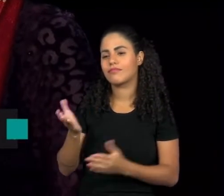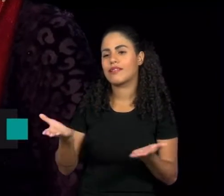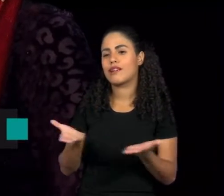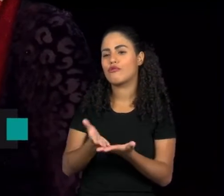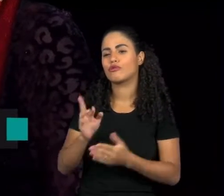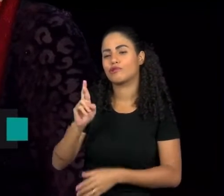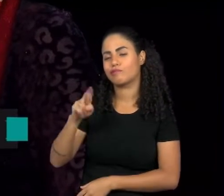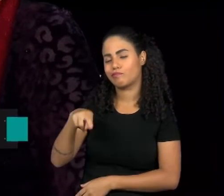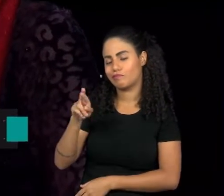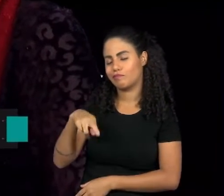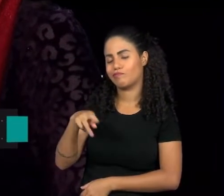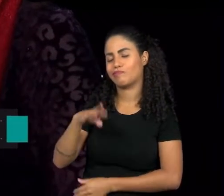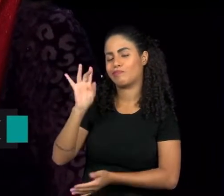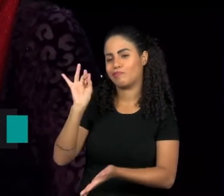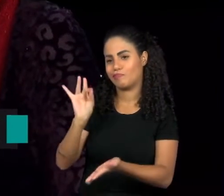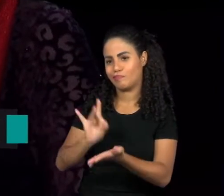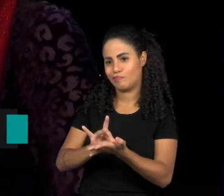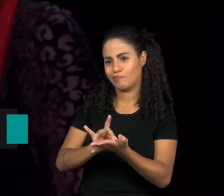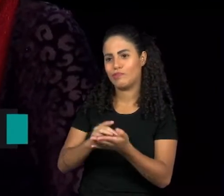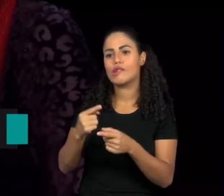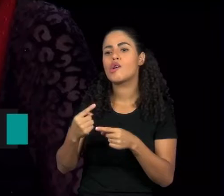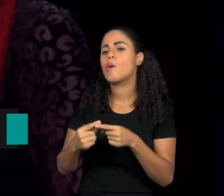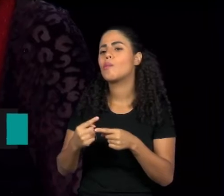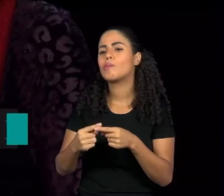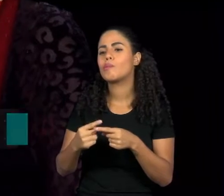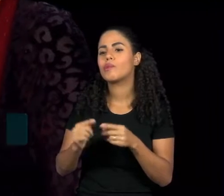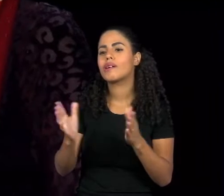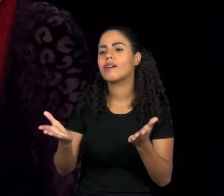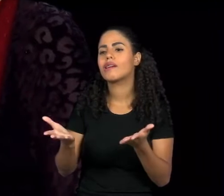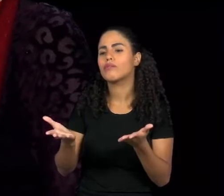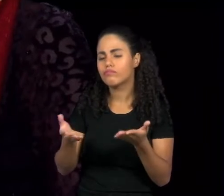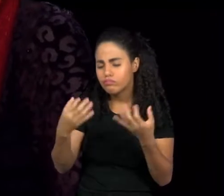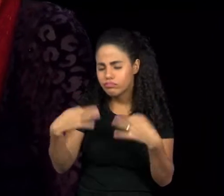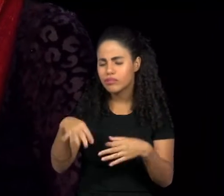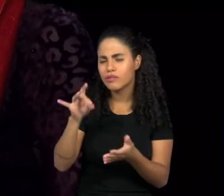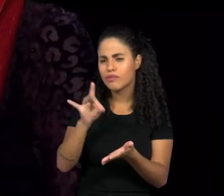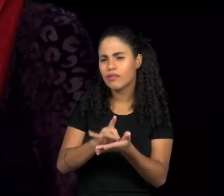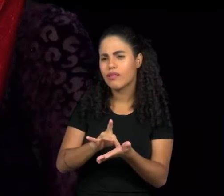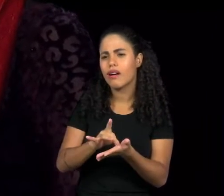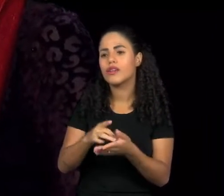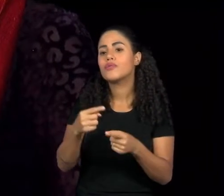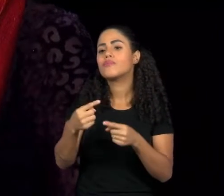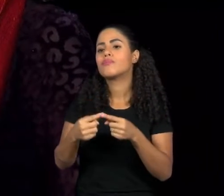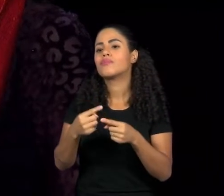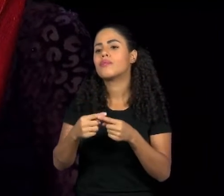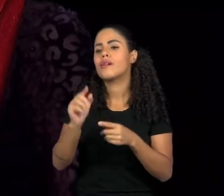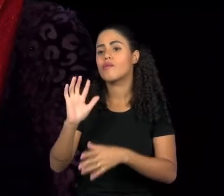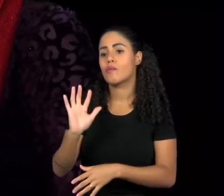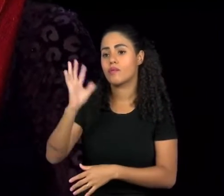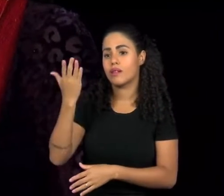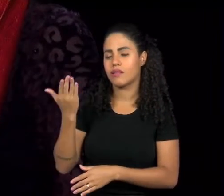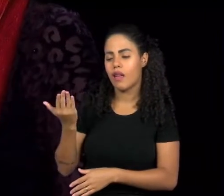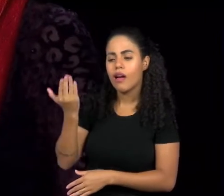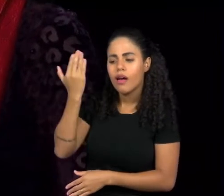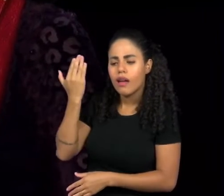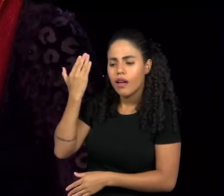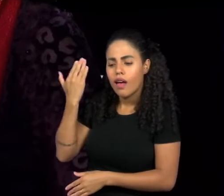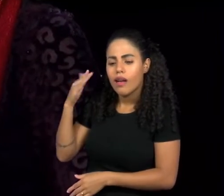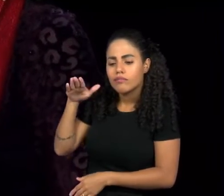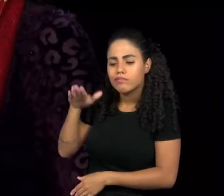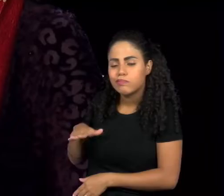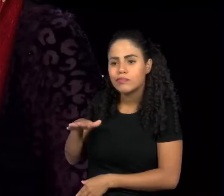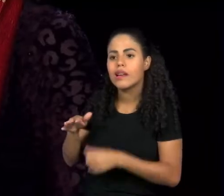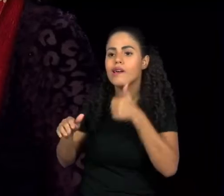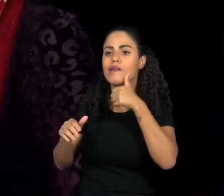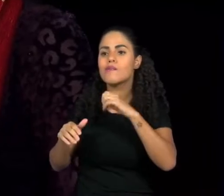dava então. E eu estou falando isso muito honestamente, porque quando meus pais ficaram